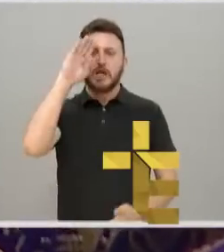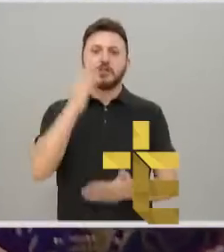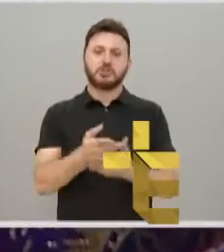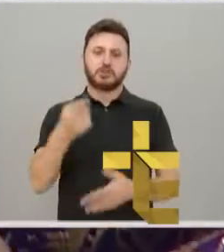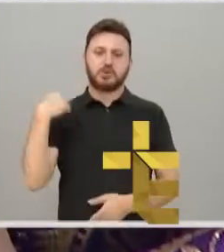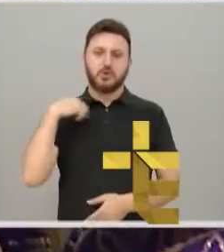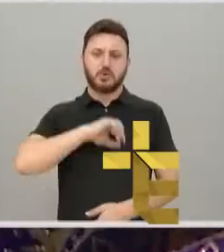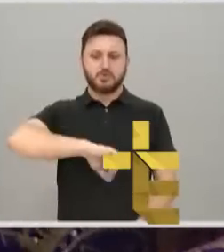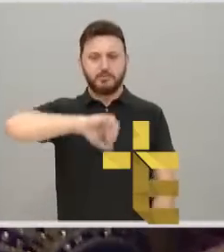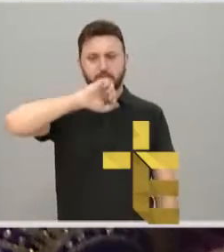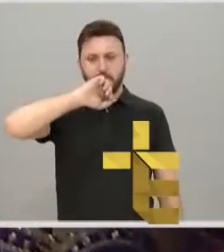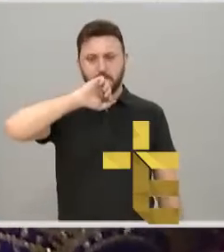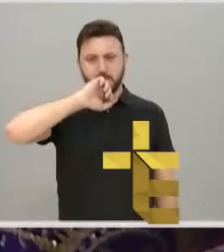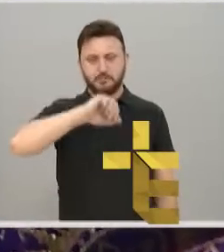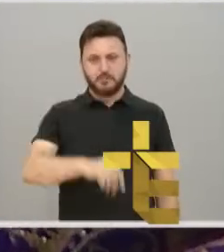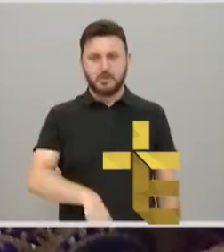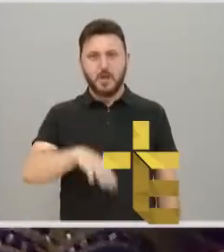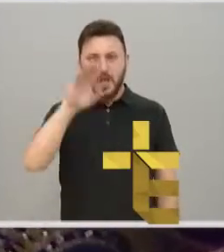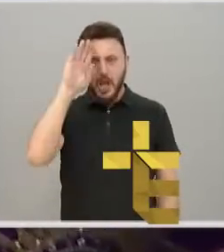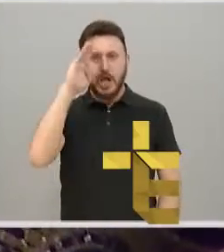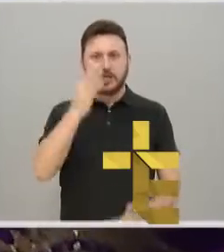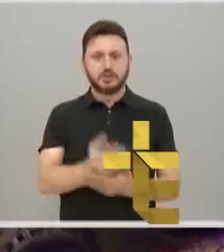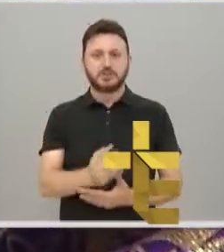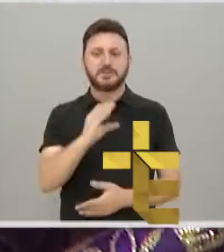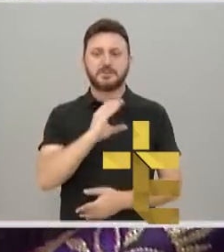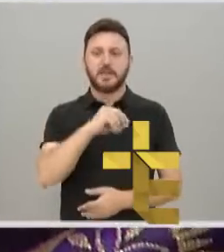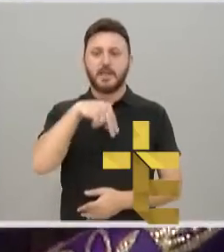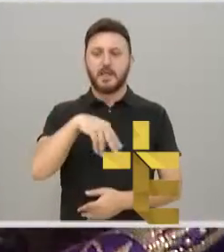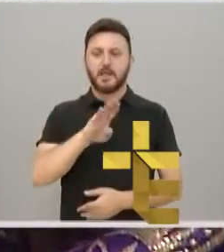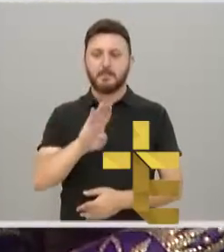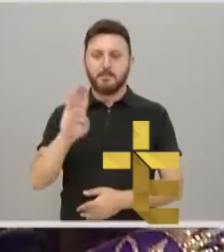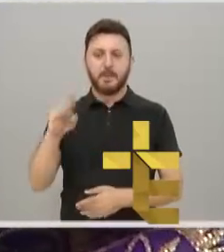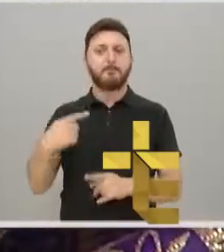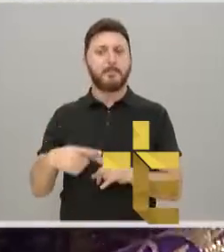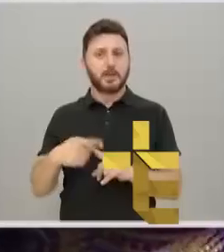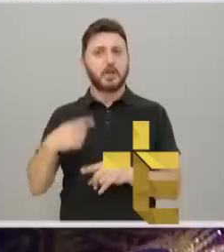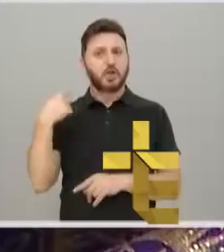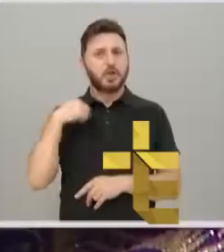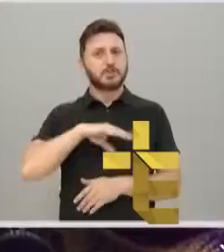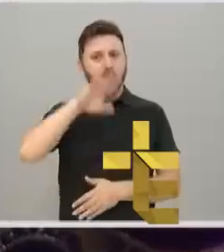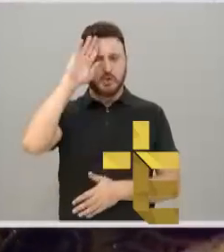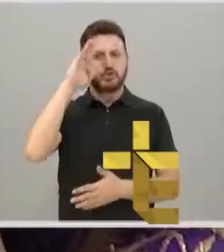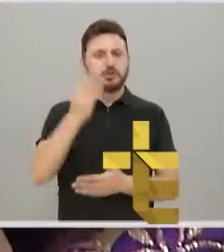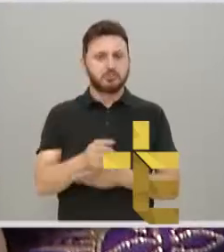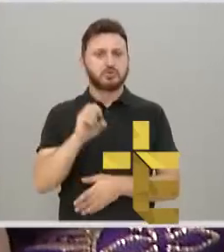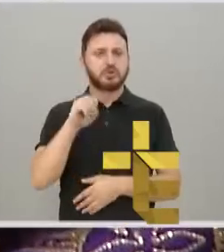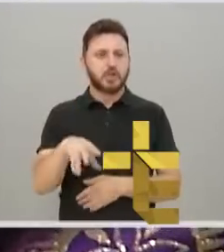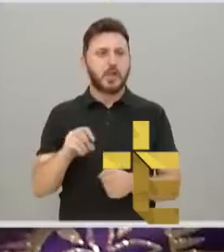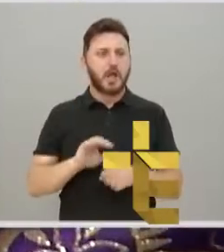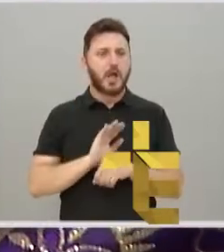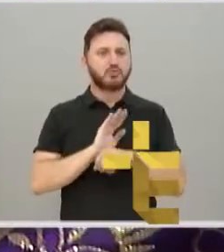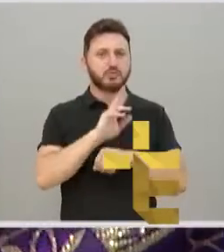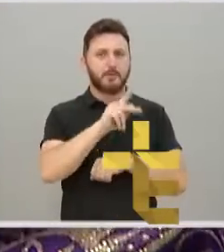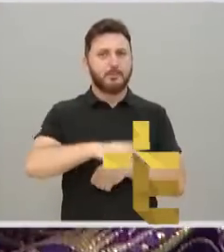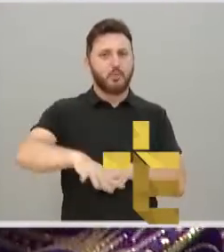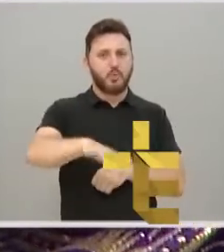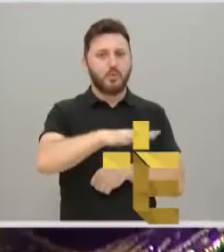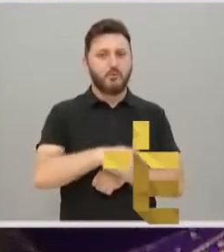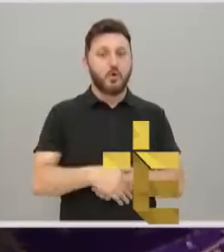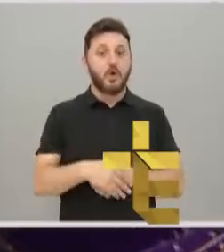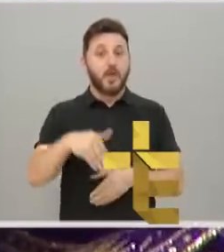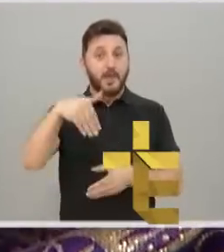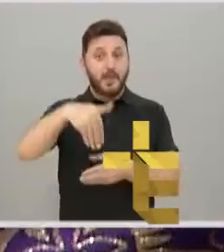bispos, acredite na CNBB, eu acredito, e acredito nesse envelope que está